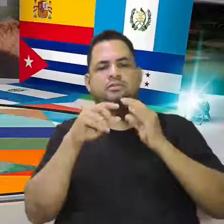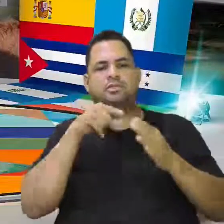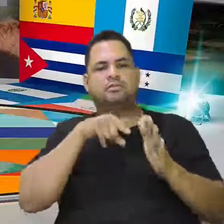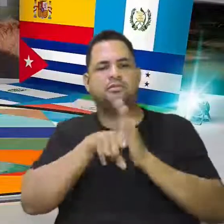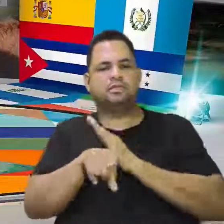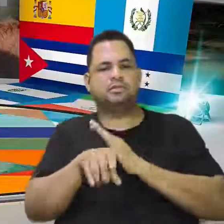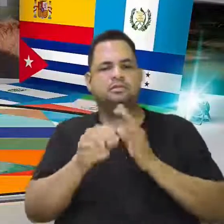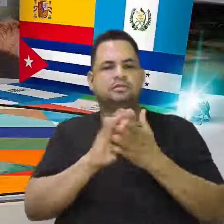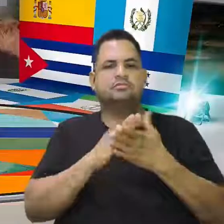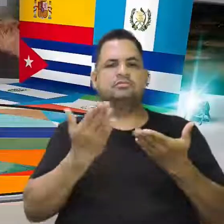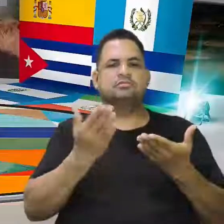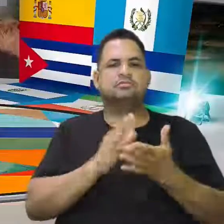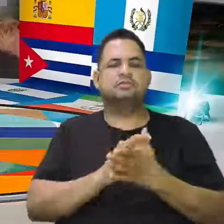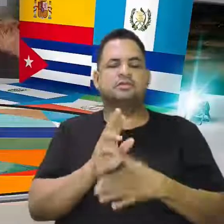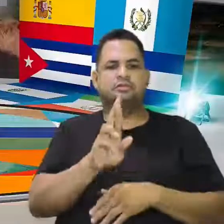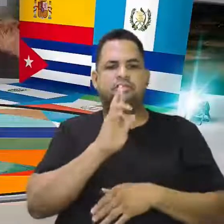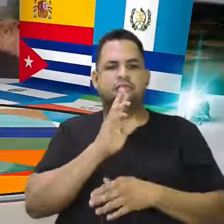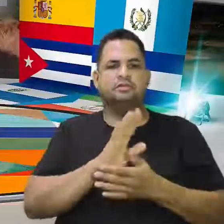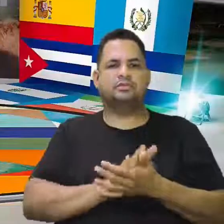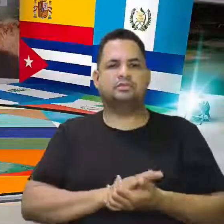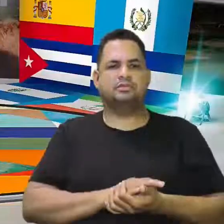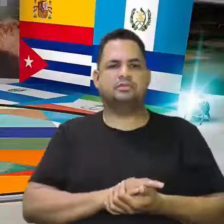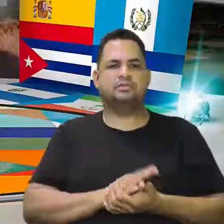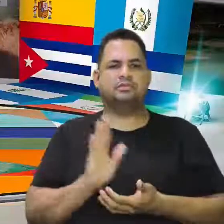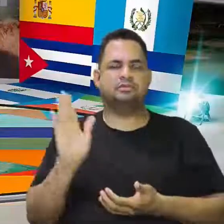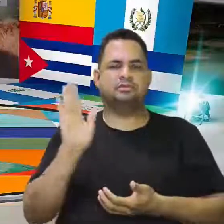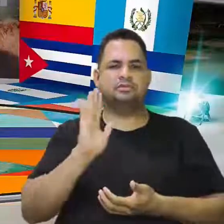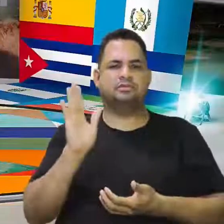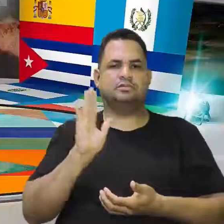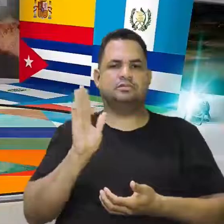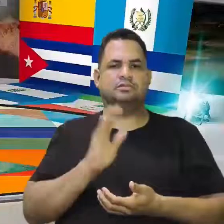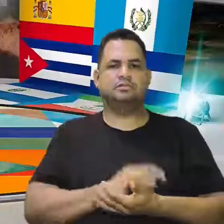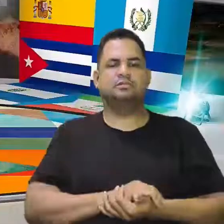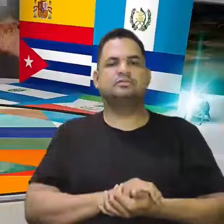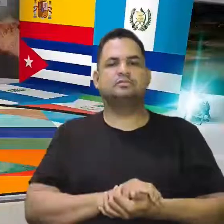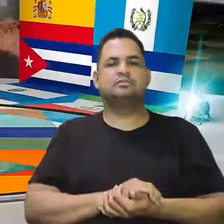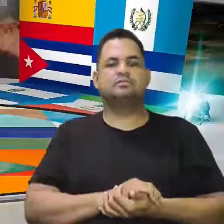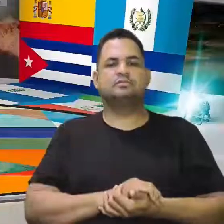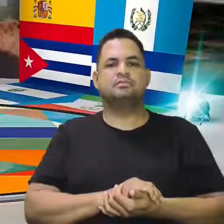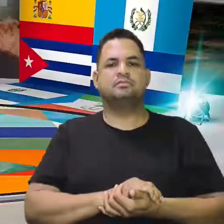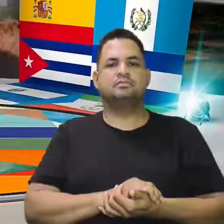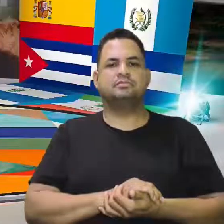mensagem que nós vamos responder. Tchau, tchau, queridos. Nos vemos. Hasta pronto.